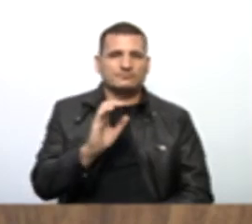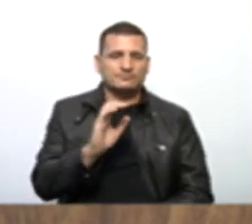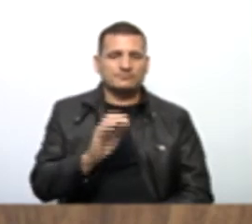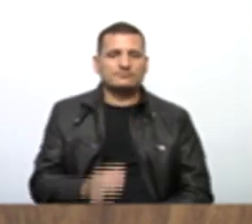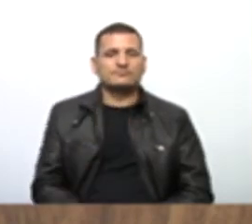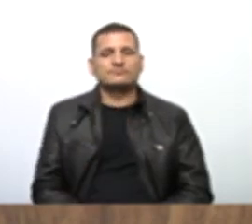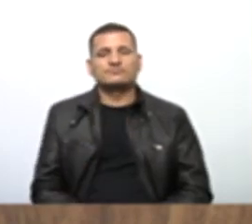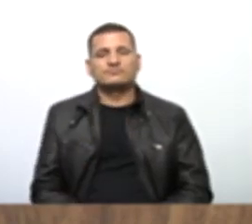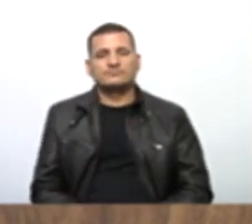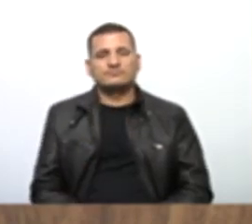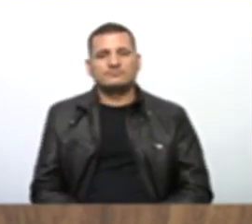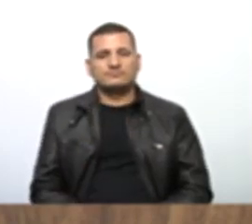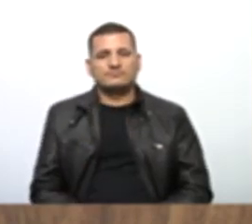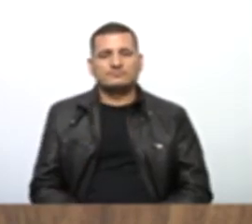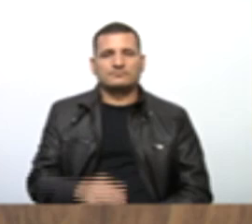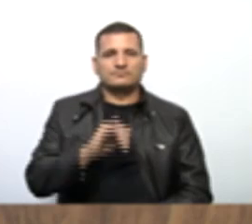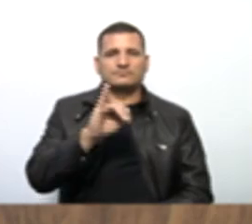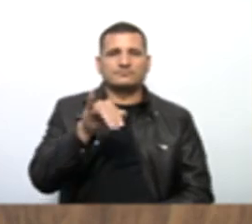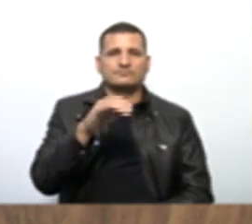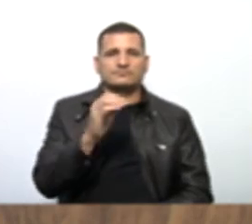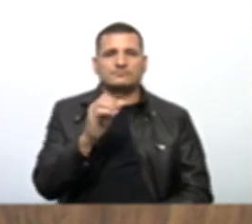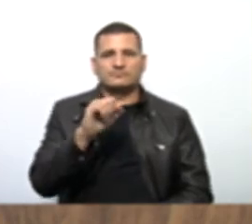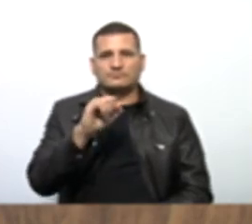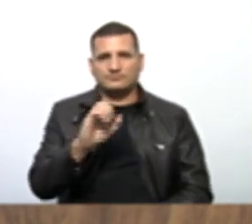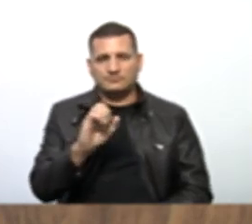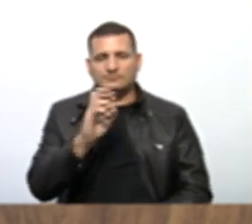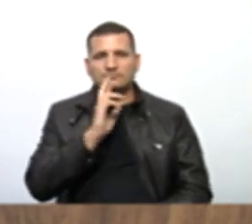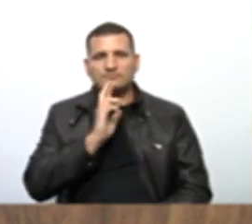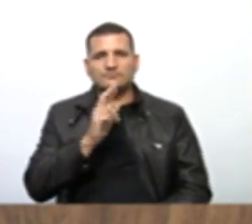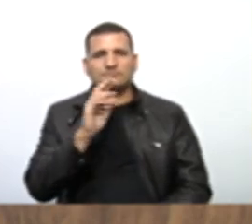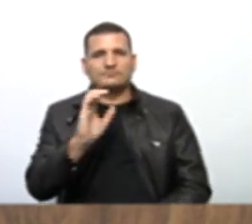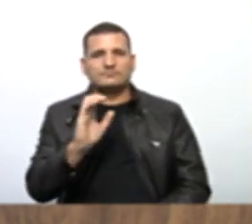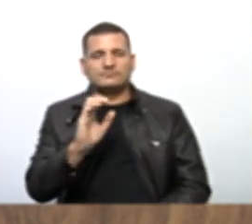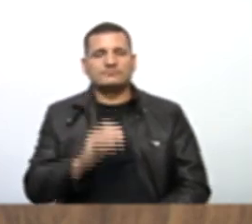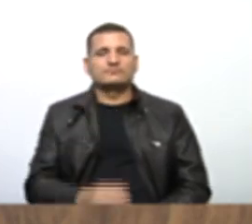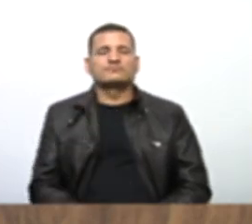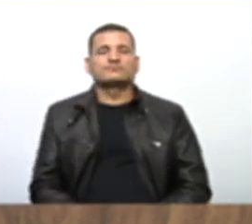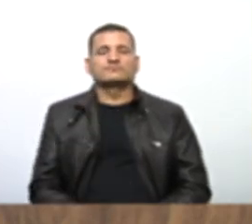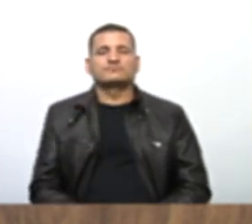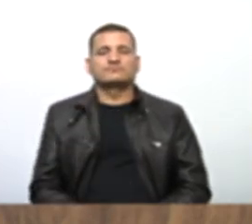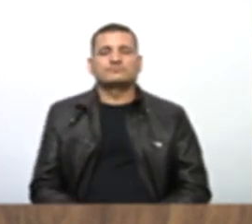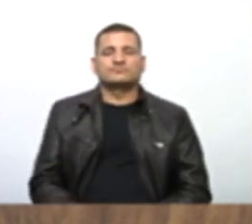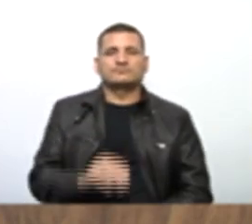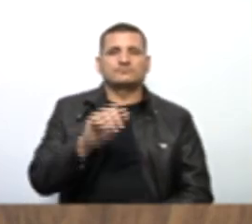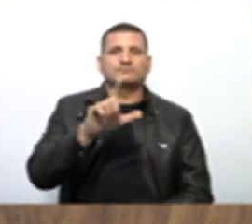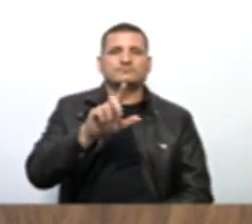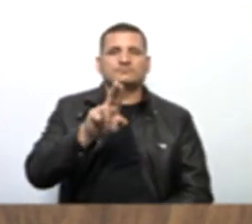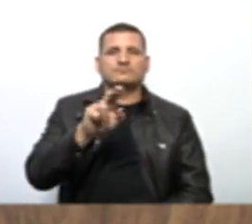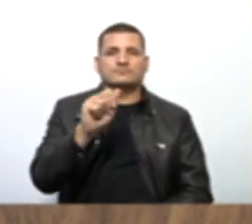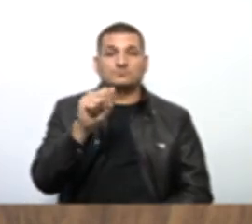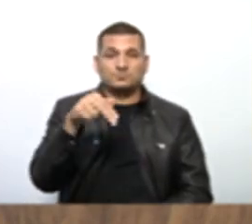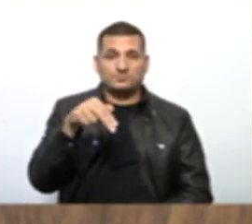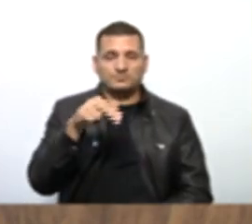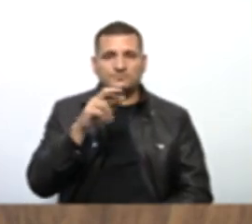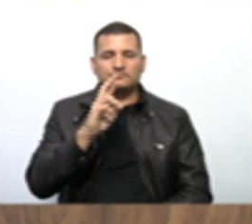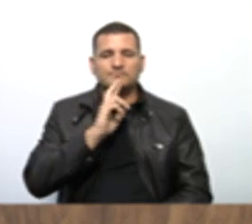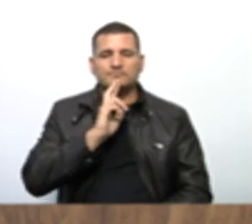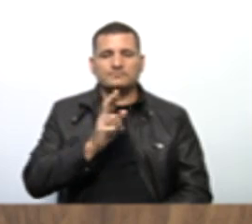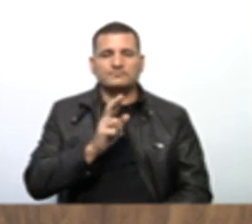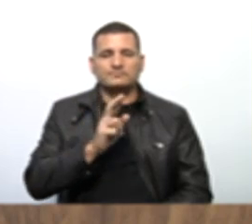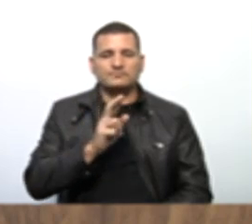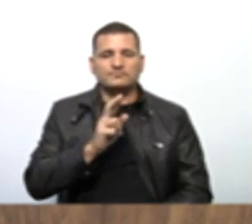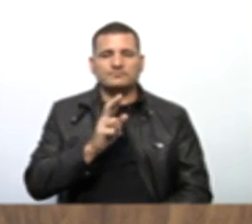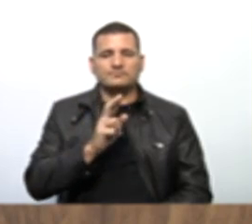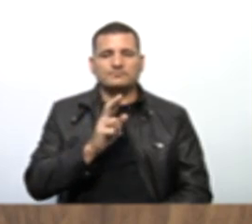é josé wilson também acha que a letra c luan rodrigues da zona norte saiu sangue